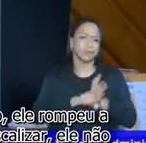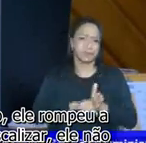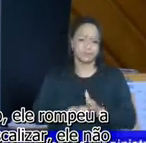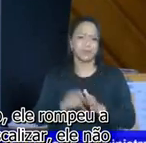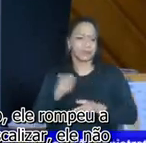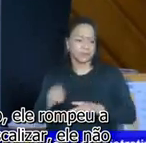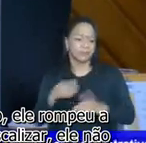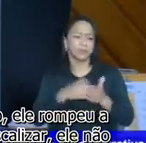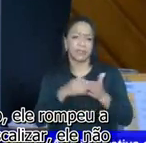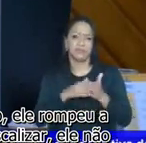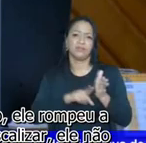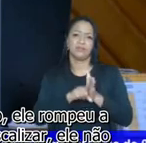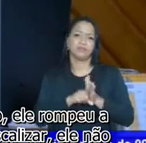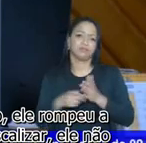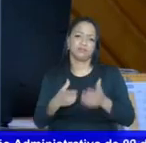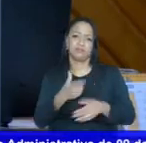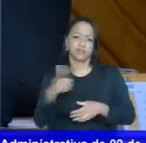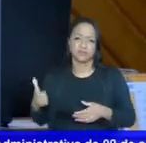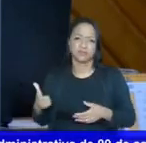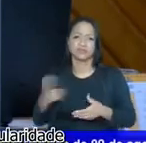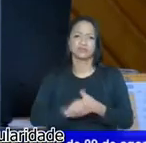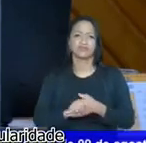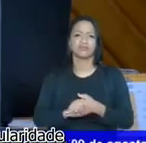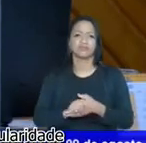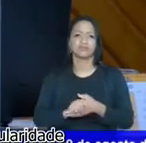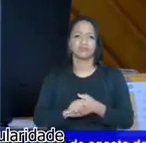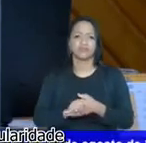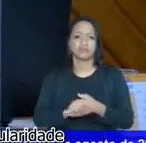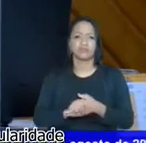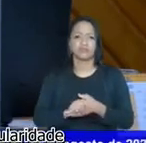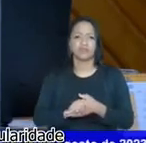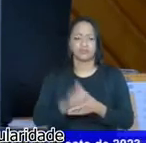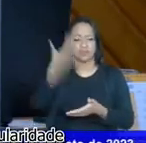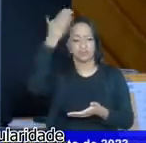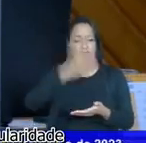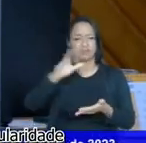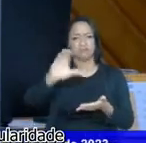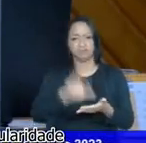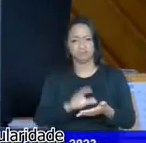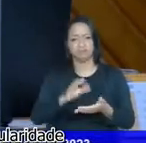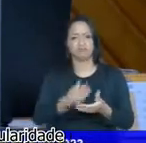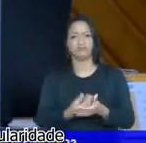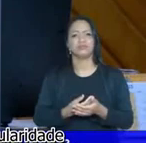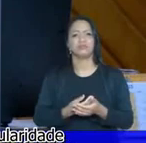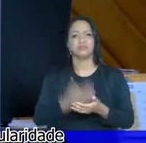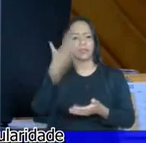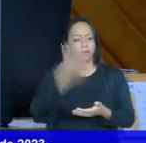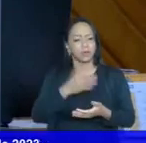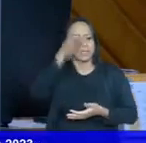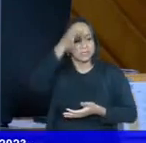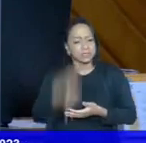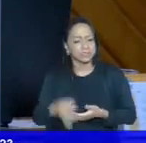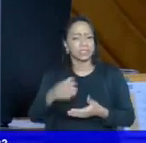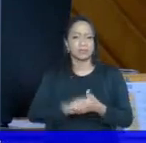Se ele me impede de fiscalizar, ele não se desincumbiu do ônus processual de comprovar a